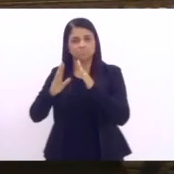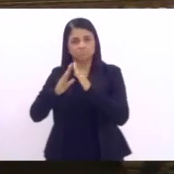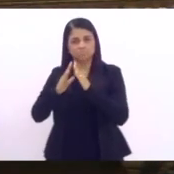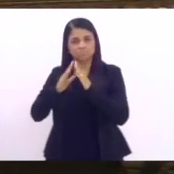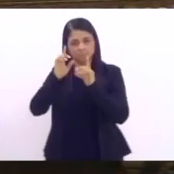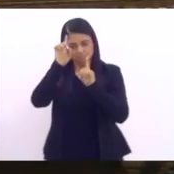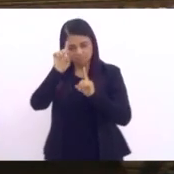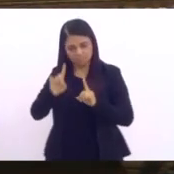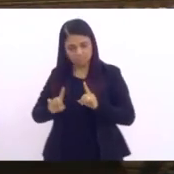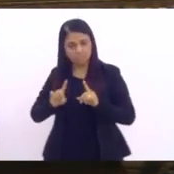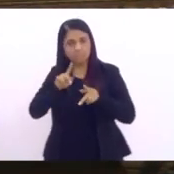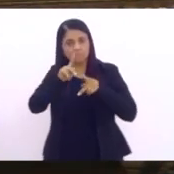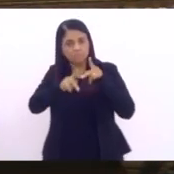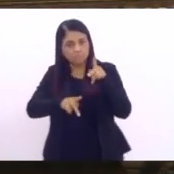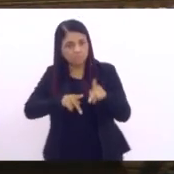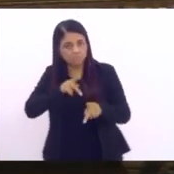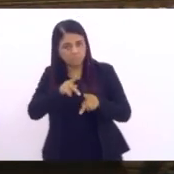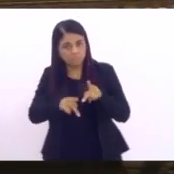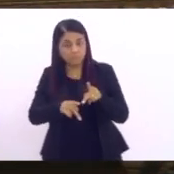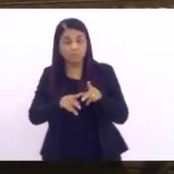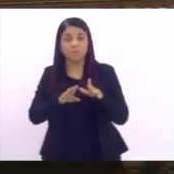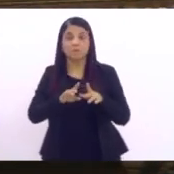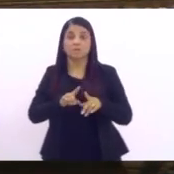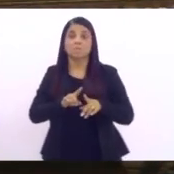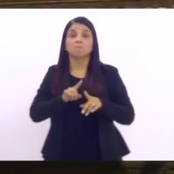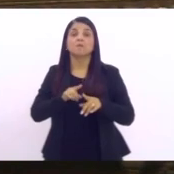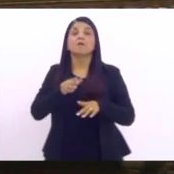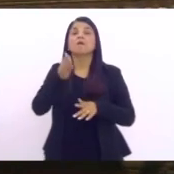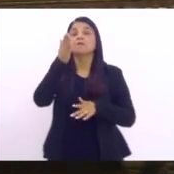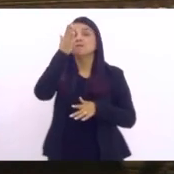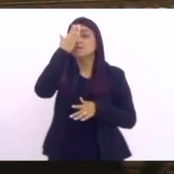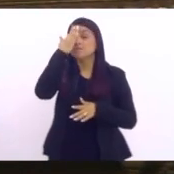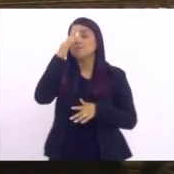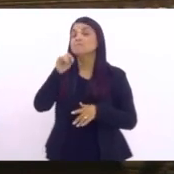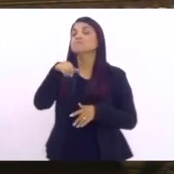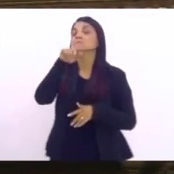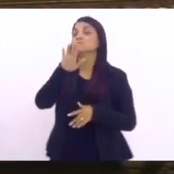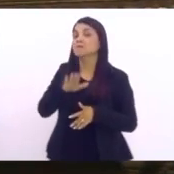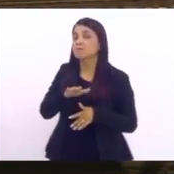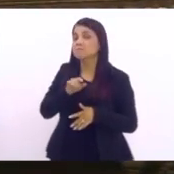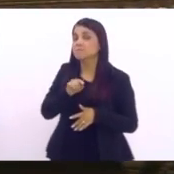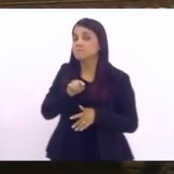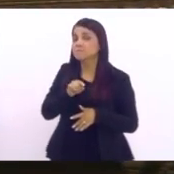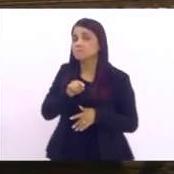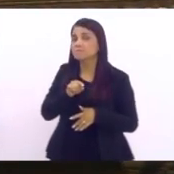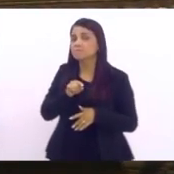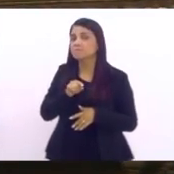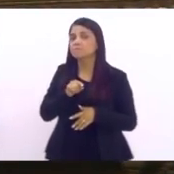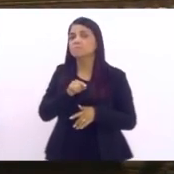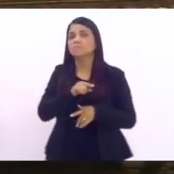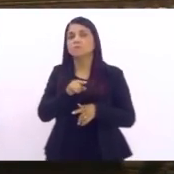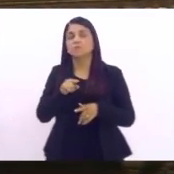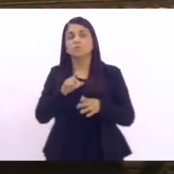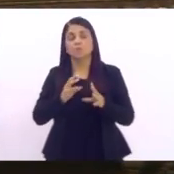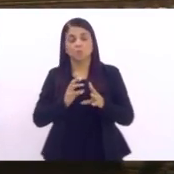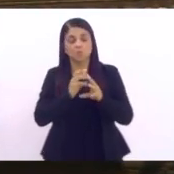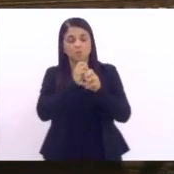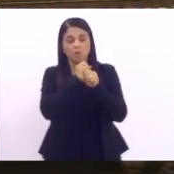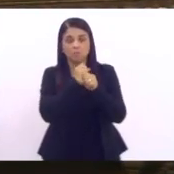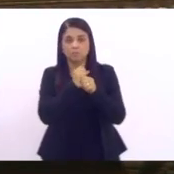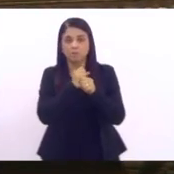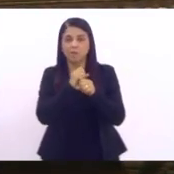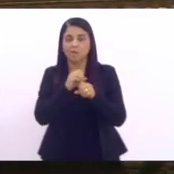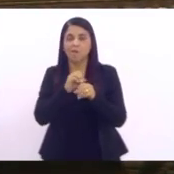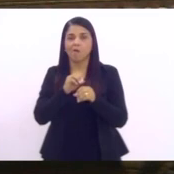de contas, quem não sabe do cálculo que a Organização Mundial da Saúde diz que a cada